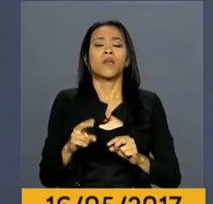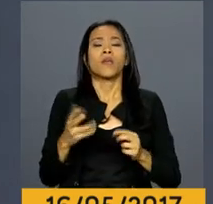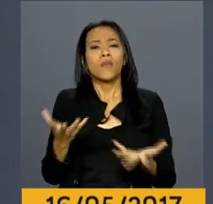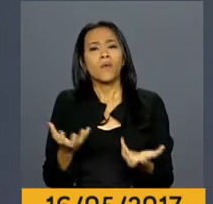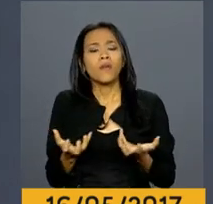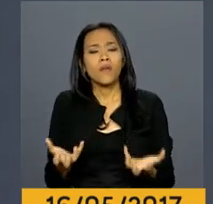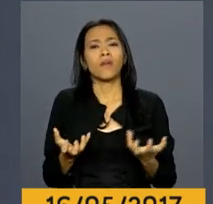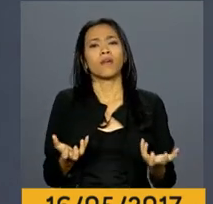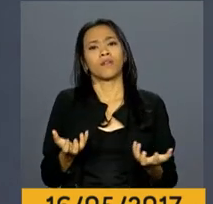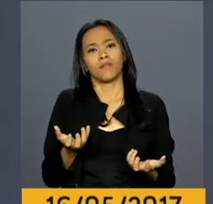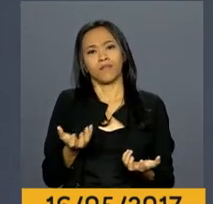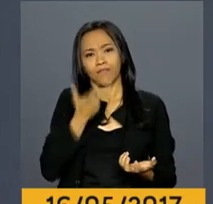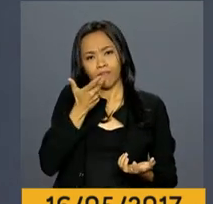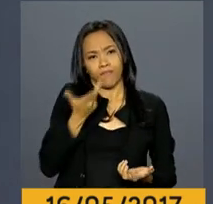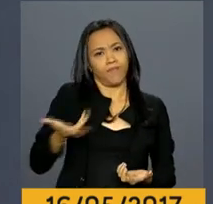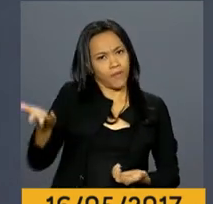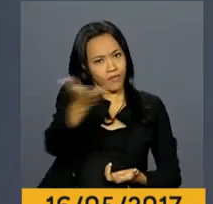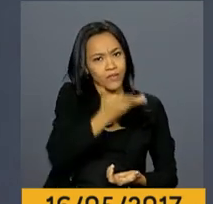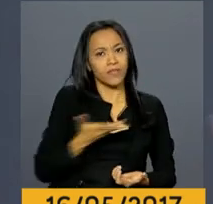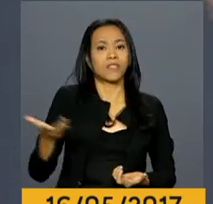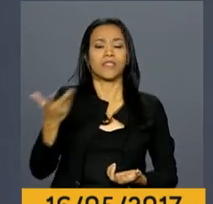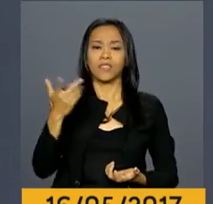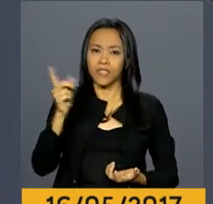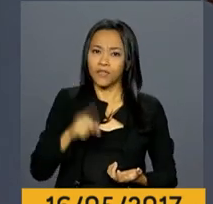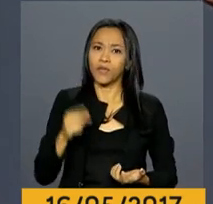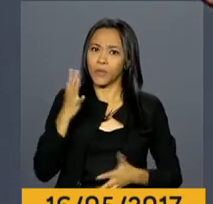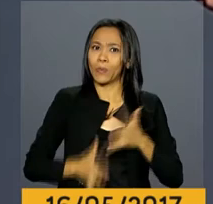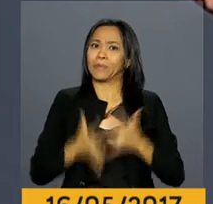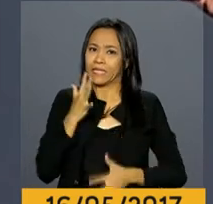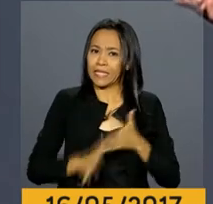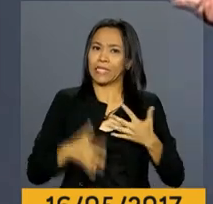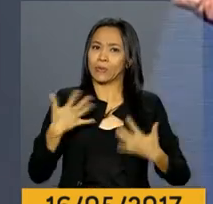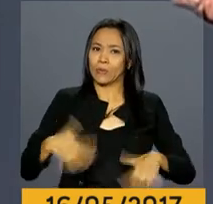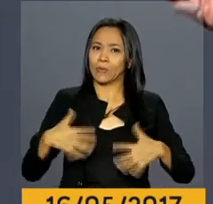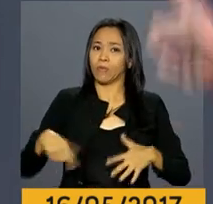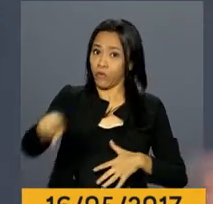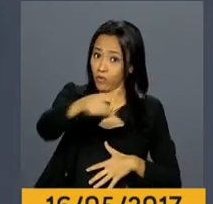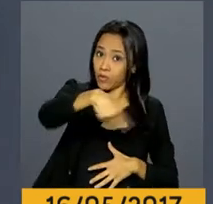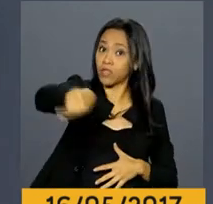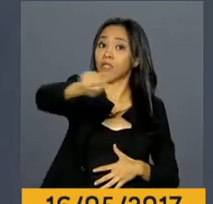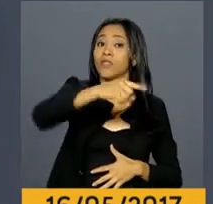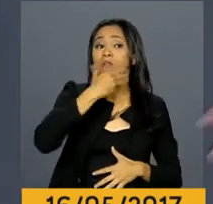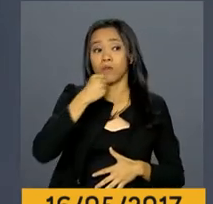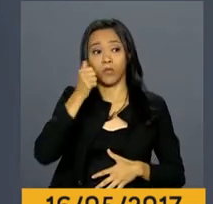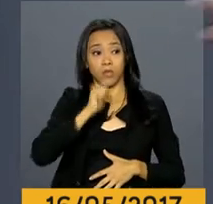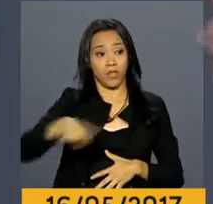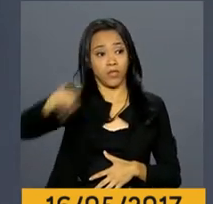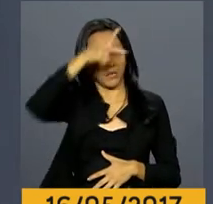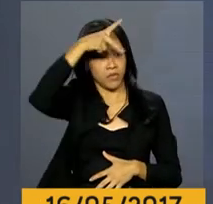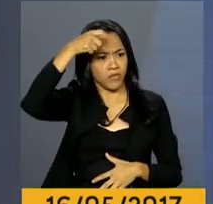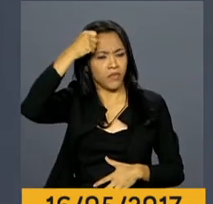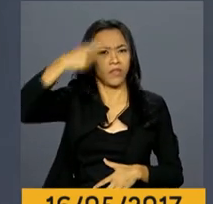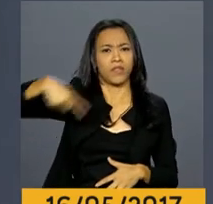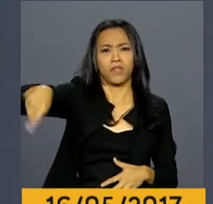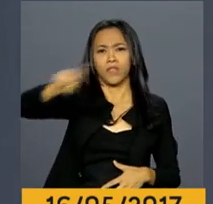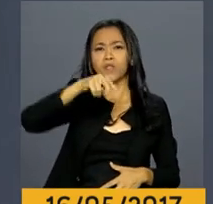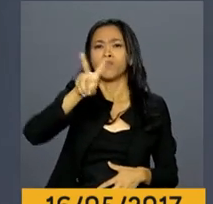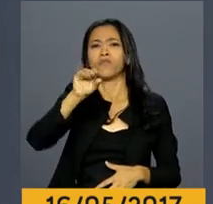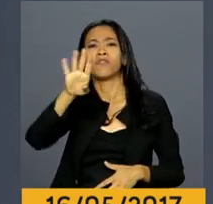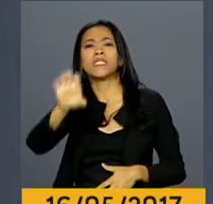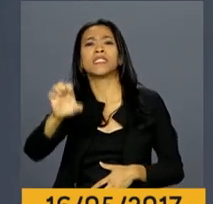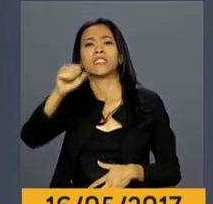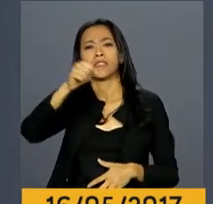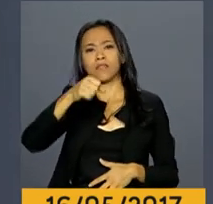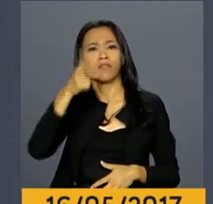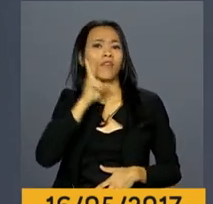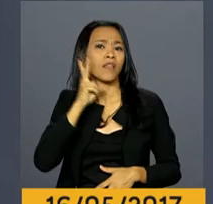que foram momentos, convenhamos, complicados para os senhores, senhoras, prefeitos, prefeitas, vice-prefeitos,